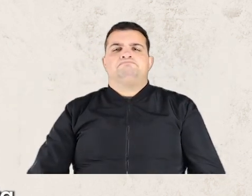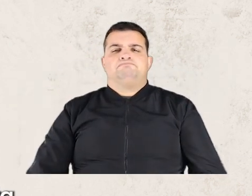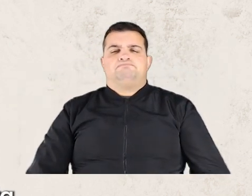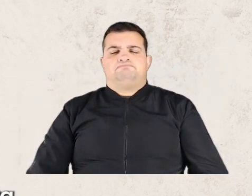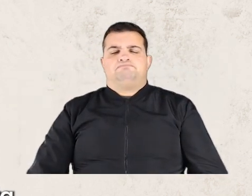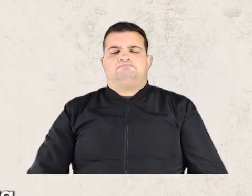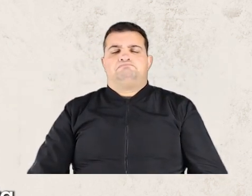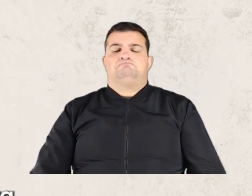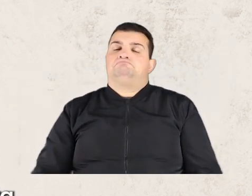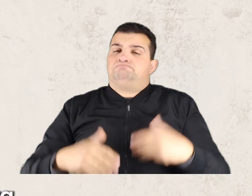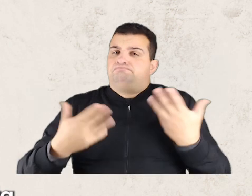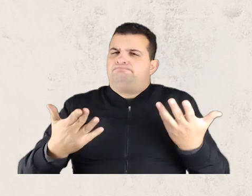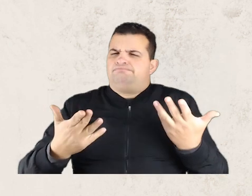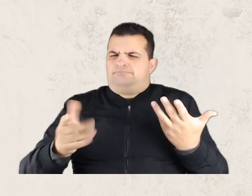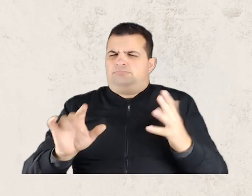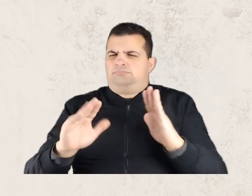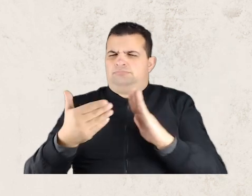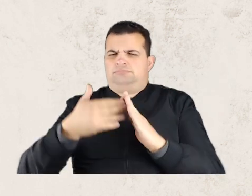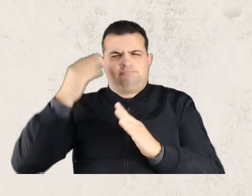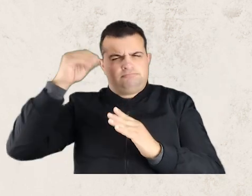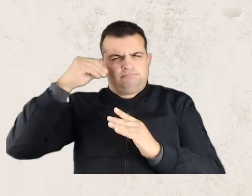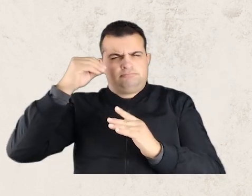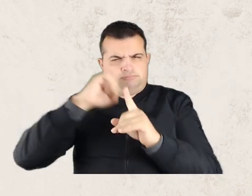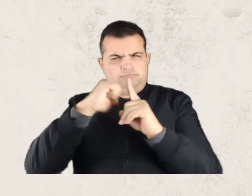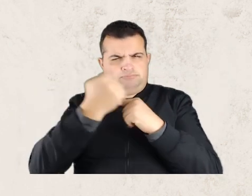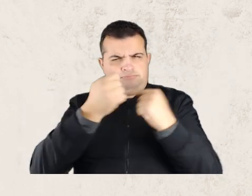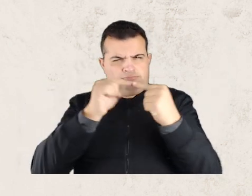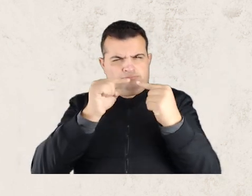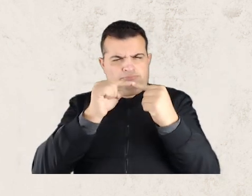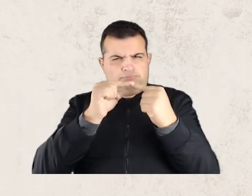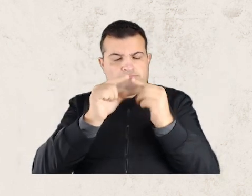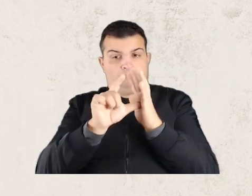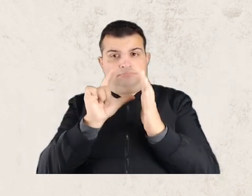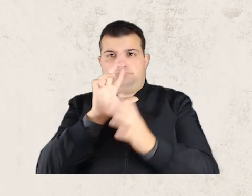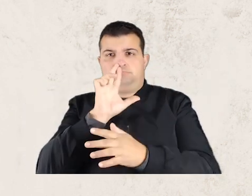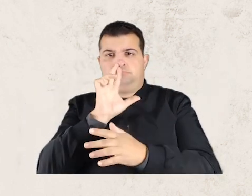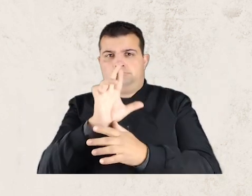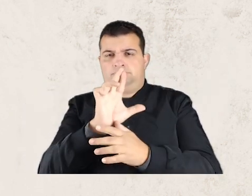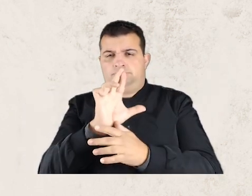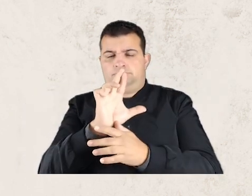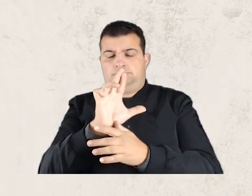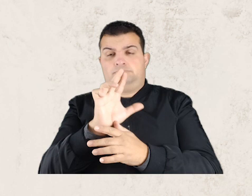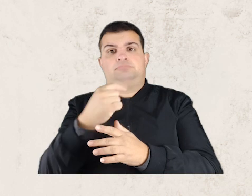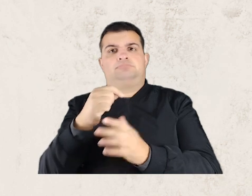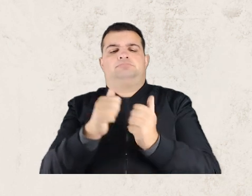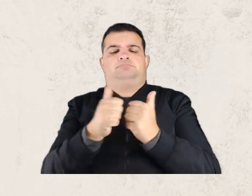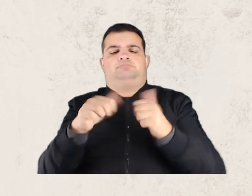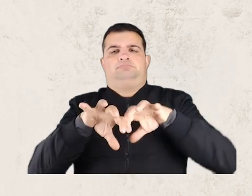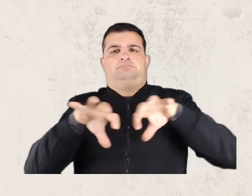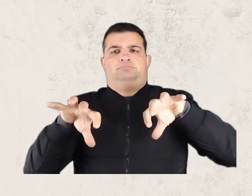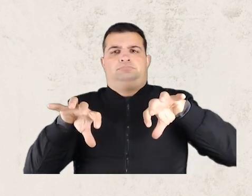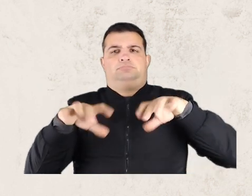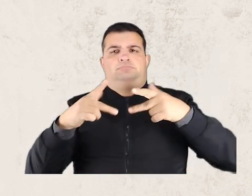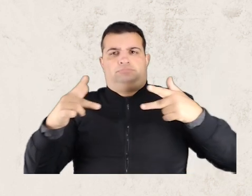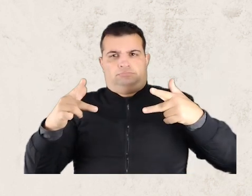Para ajudar a responder a essa pergunta, vamos pensar sobre os aspectos social, comunitário e político.